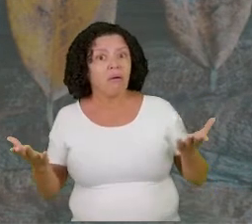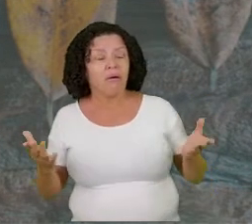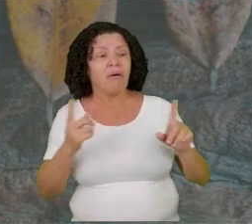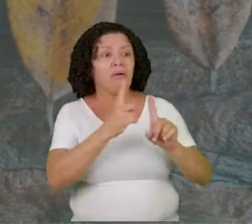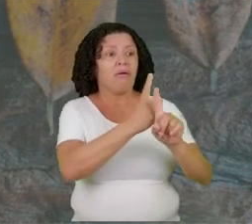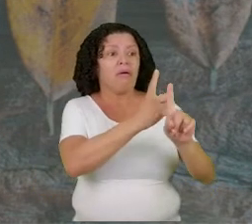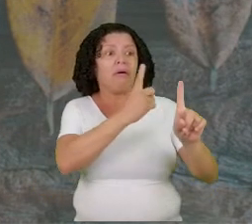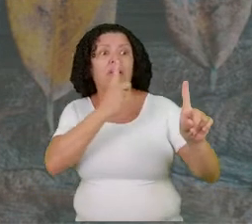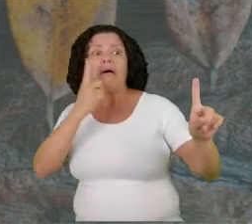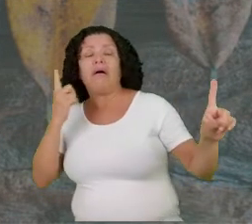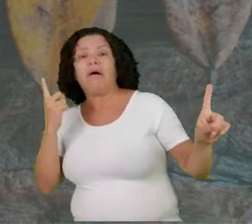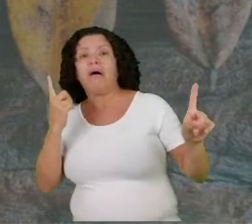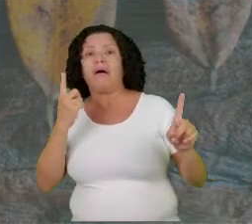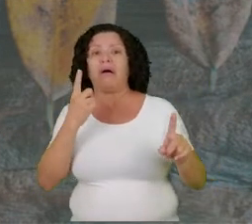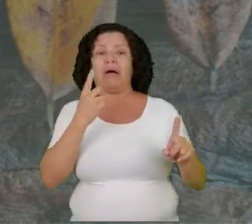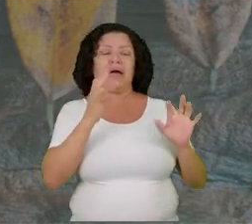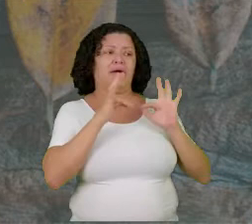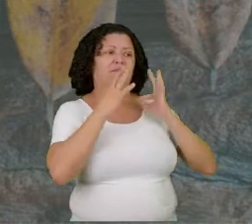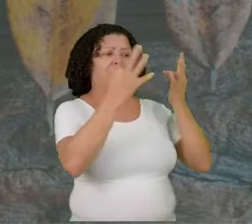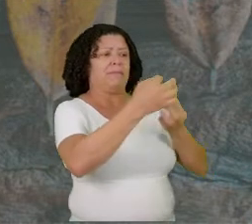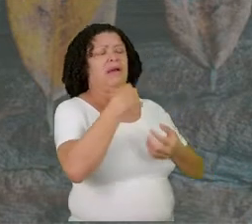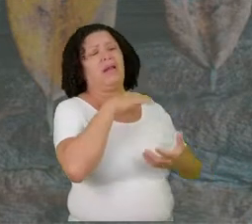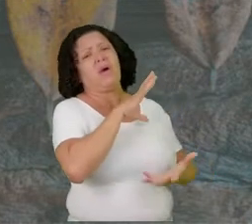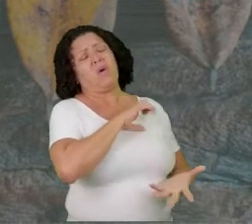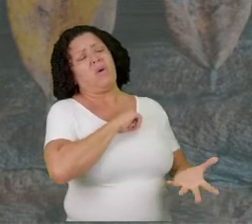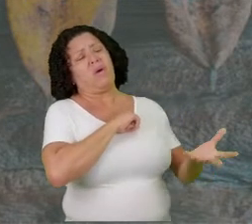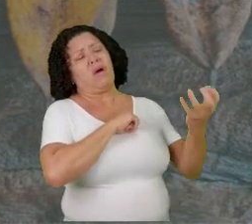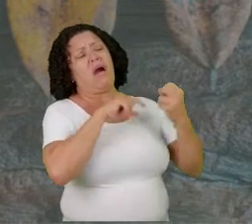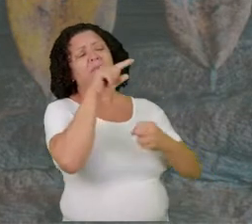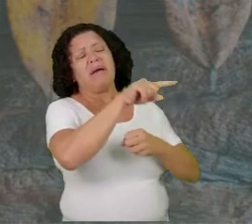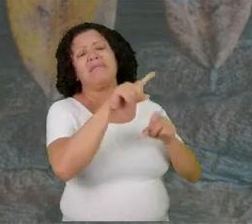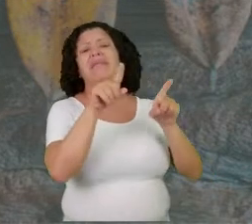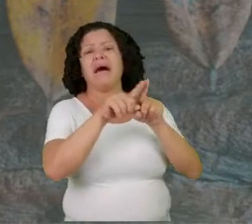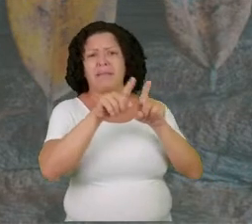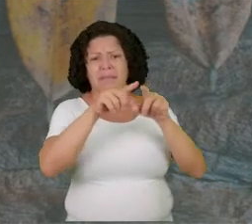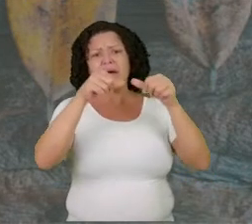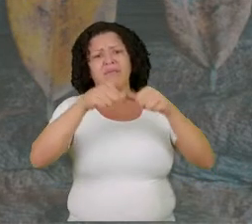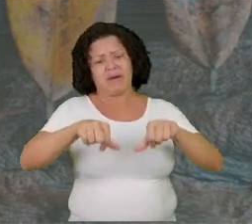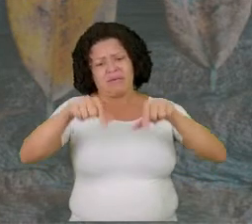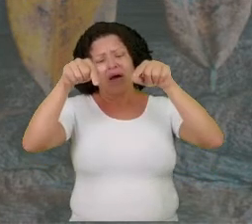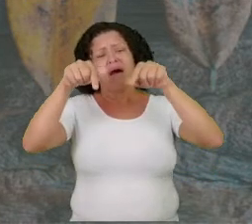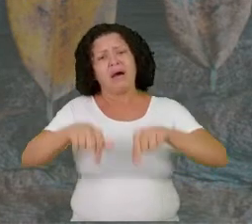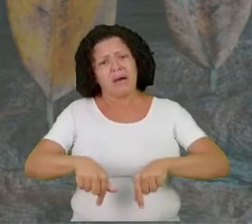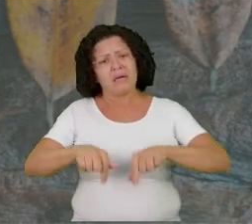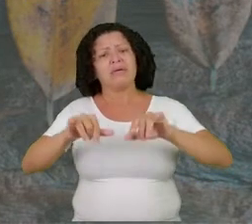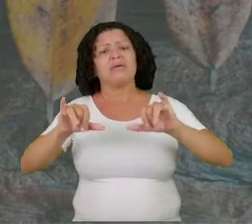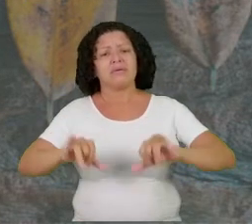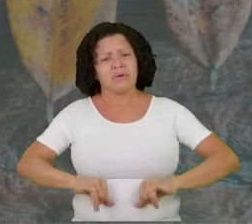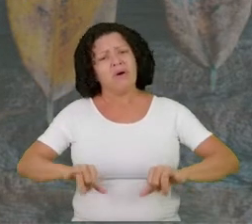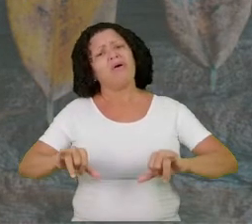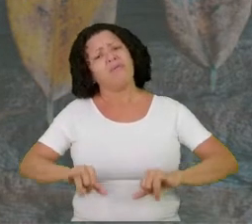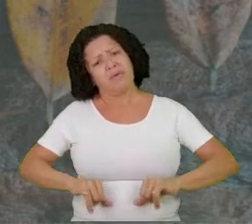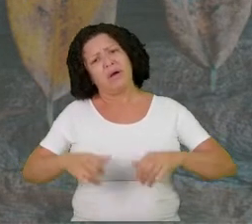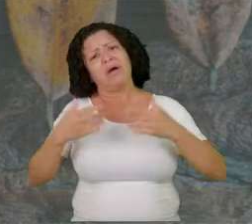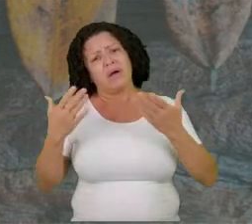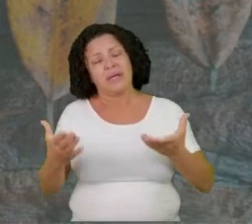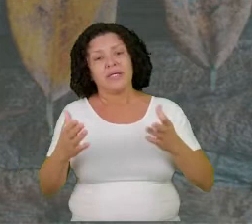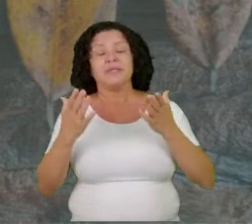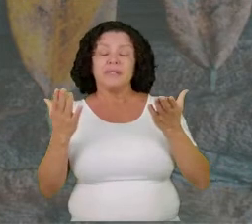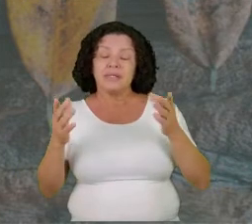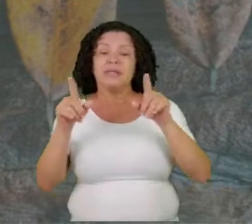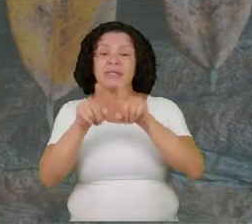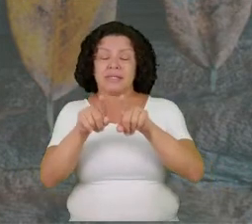Nos afastaremos daqueles que nos amamos e eles ficarão aqui também sofrendo a nossa perda,